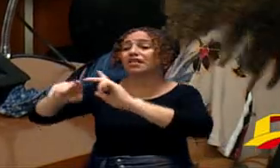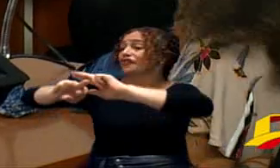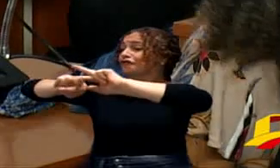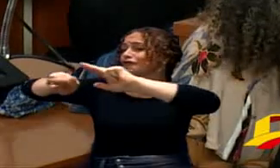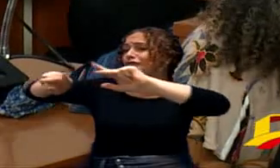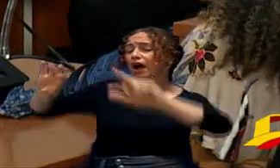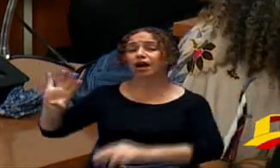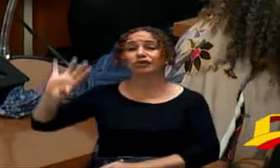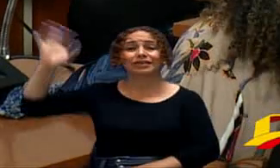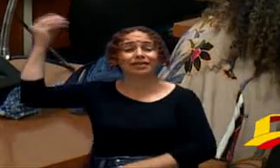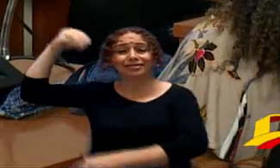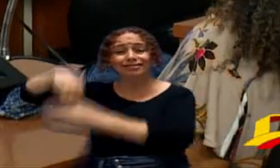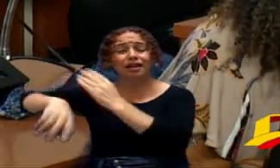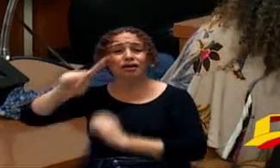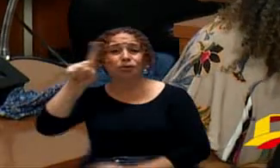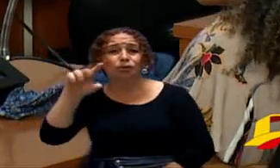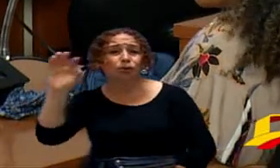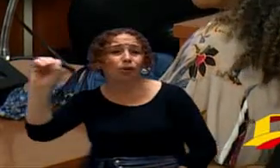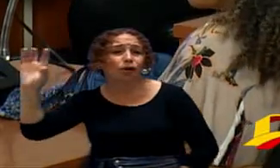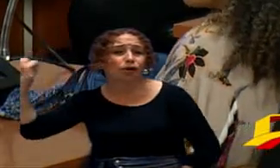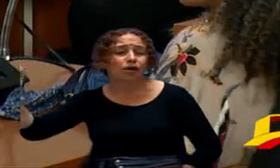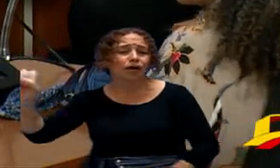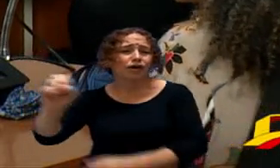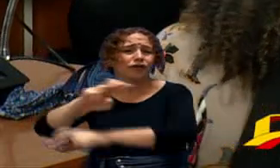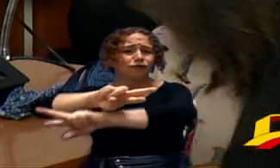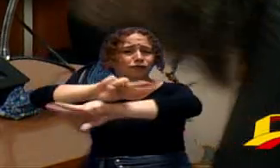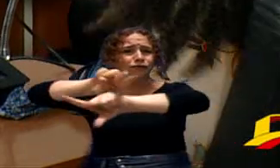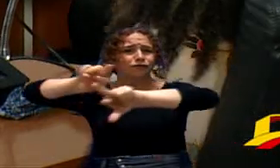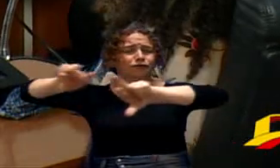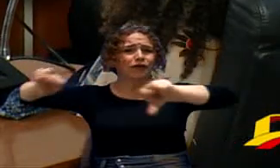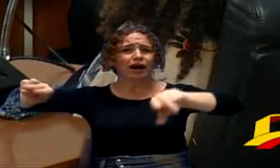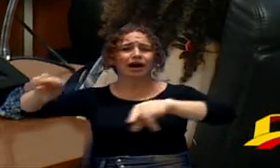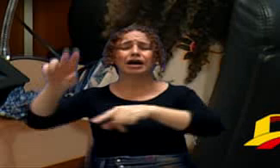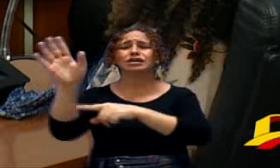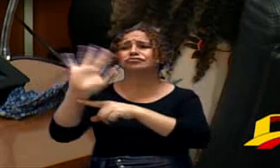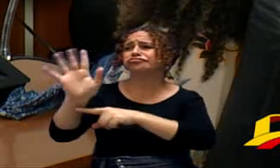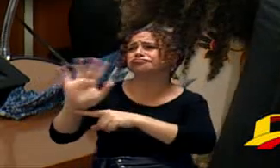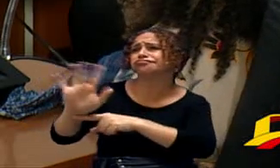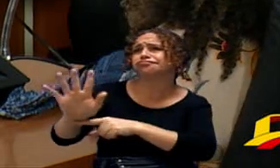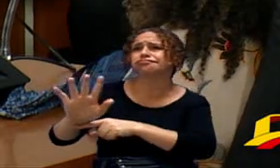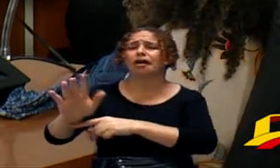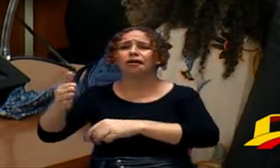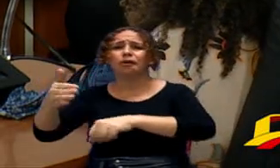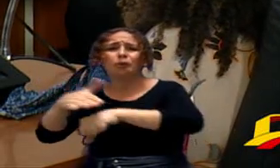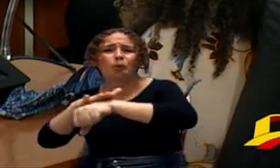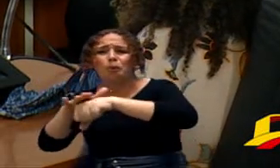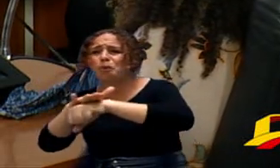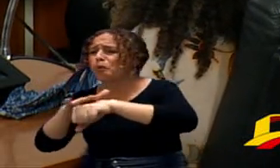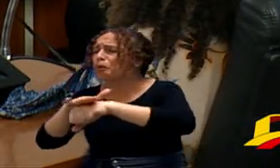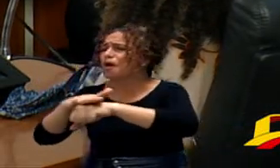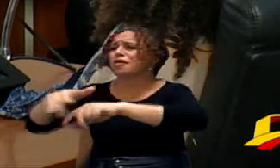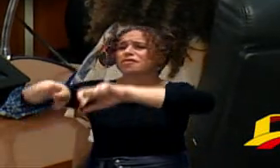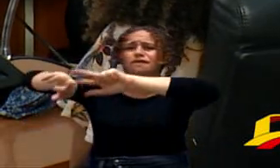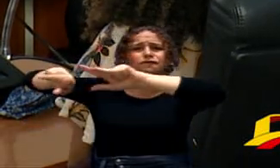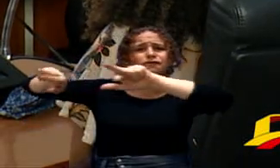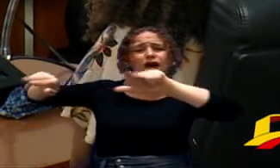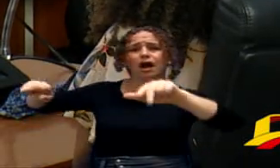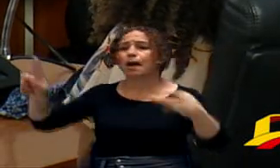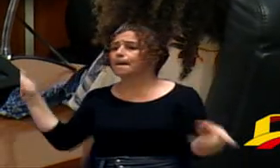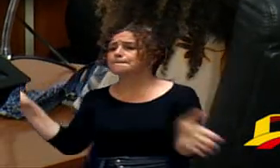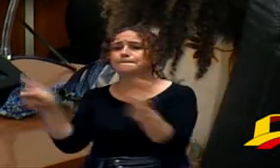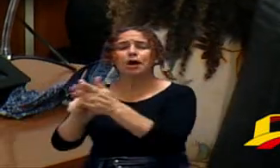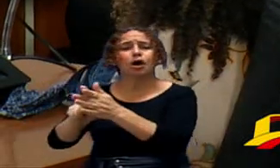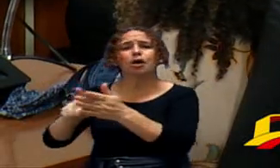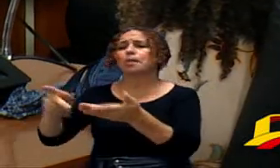vários vídeos. Eu tenho no meu celular várias conversas. Até o próprio tratador do Sandro